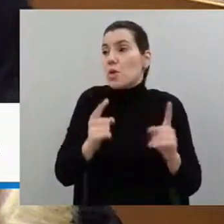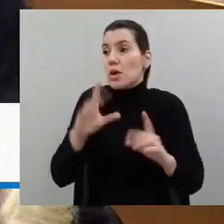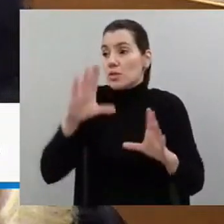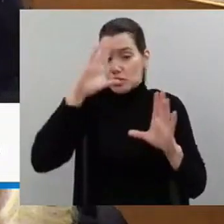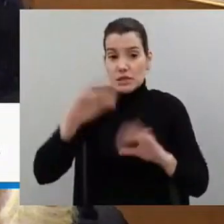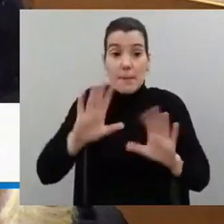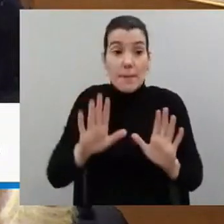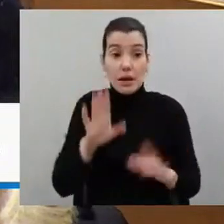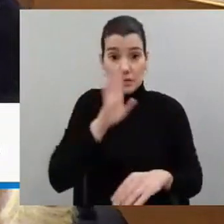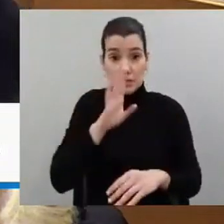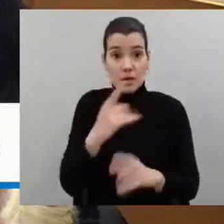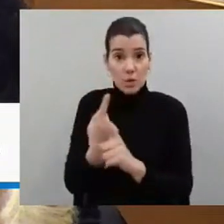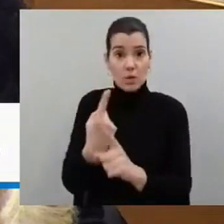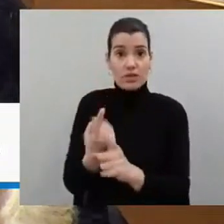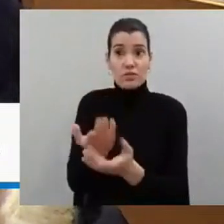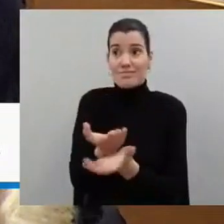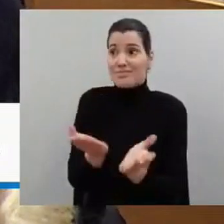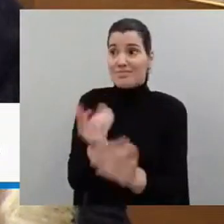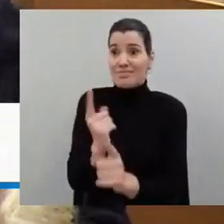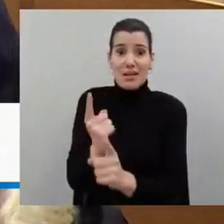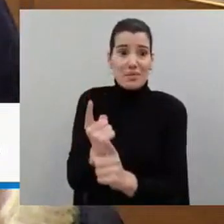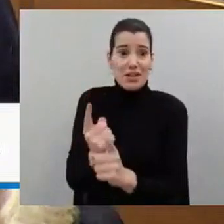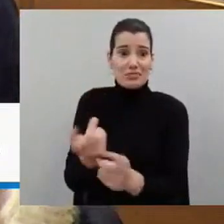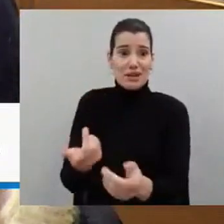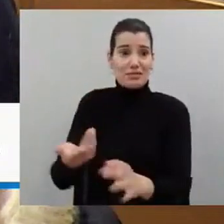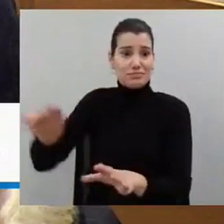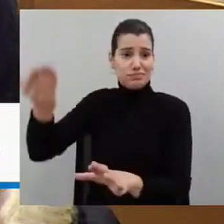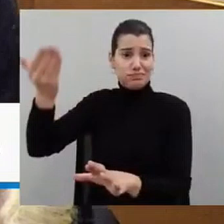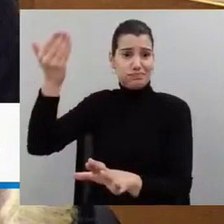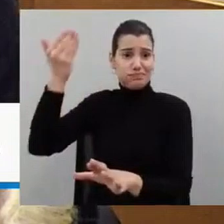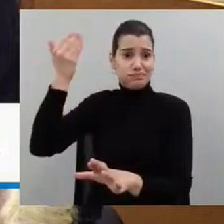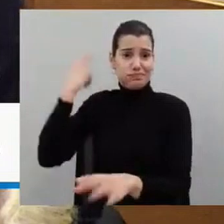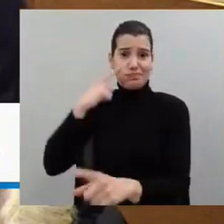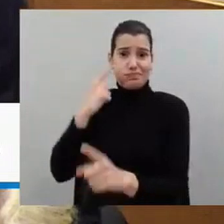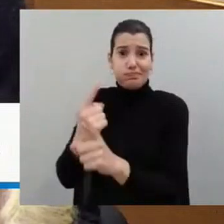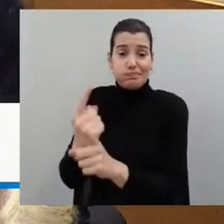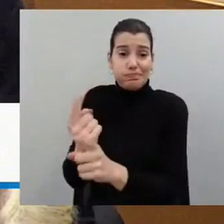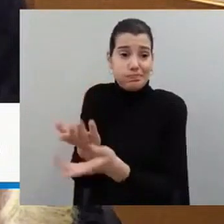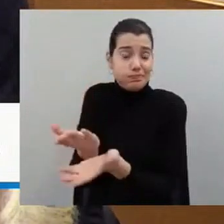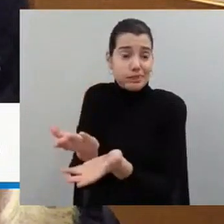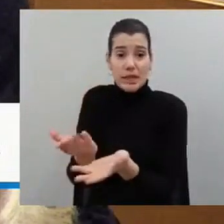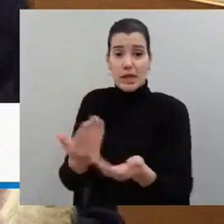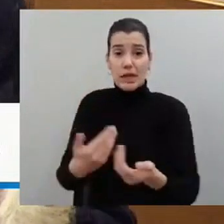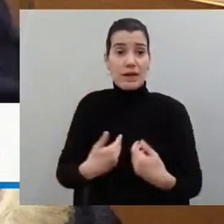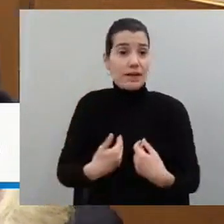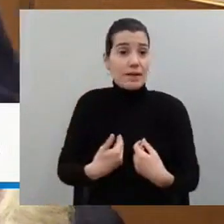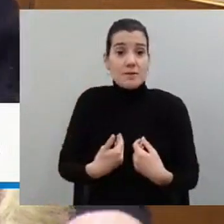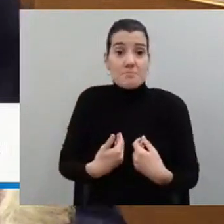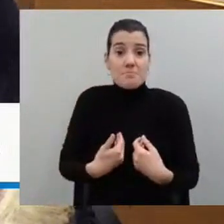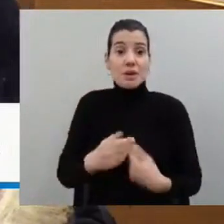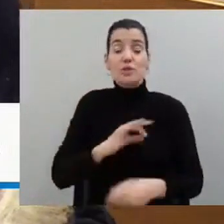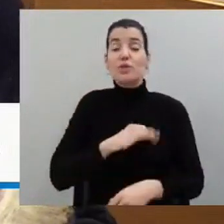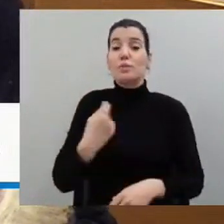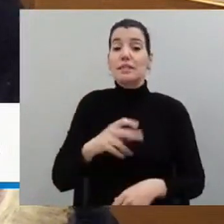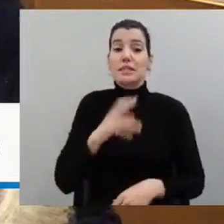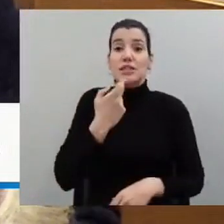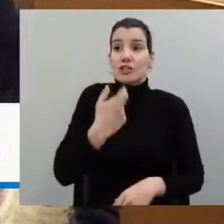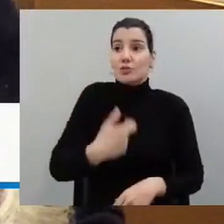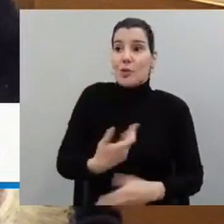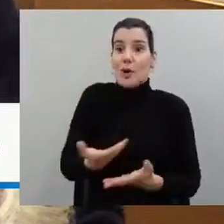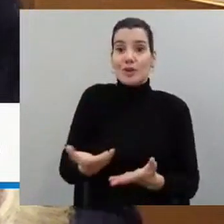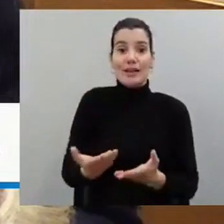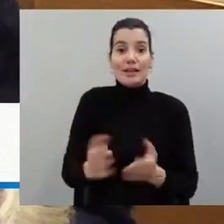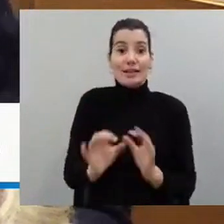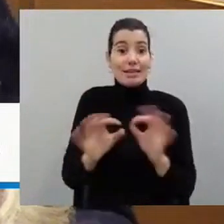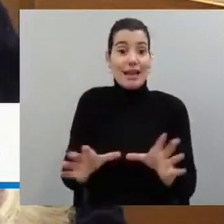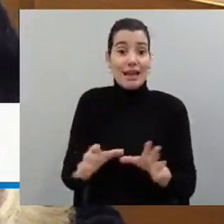coisas continuam na mesma, há muito tempo, há tempo demais naquilo que é o nosso entender. O Sr. Presidente deu exatamente a resposta que eu disse que ia